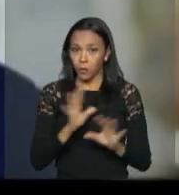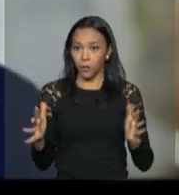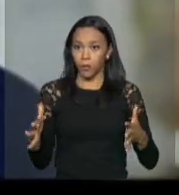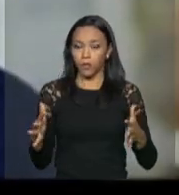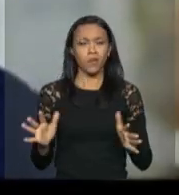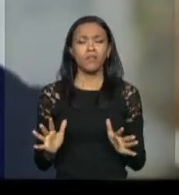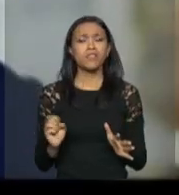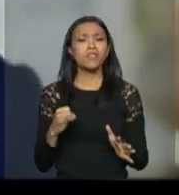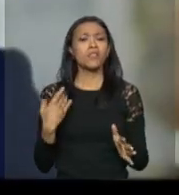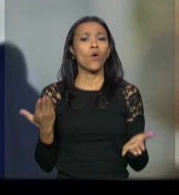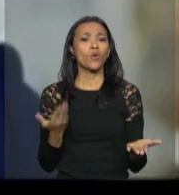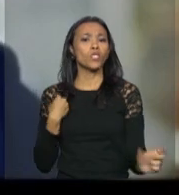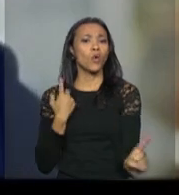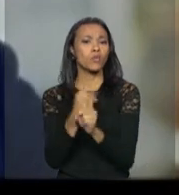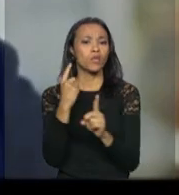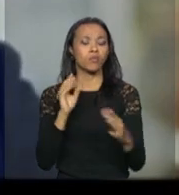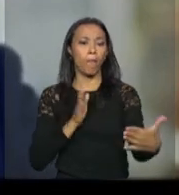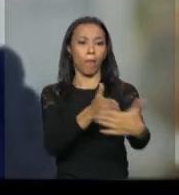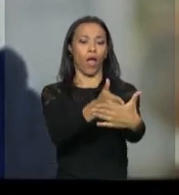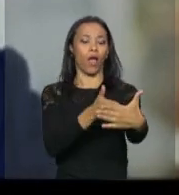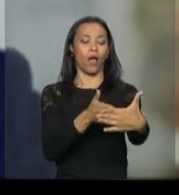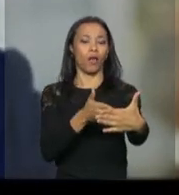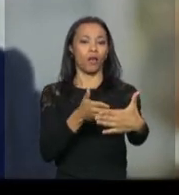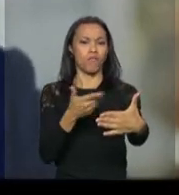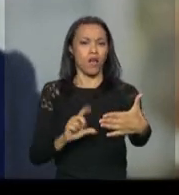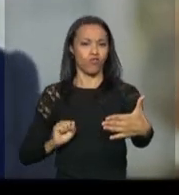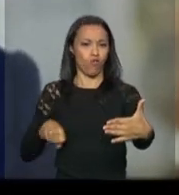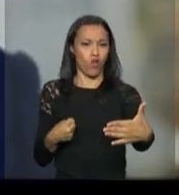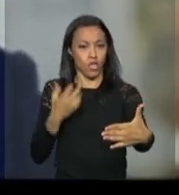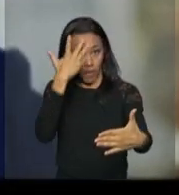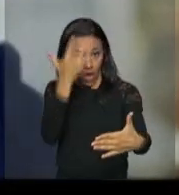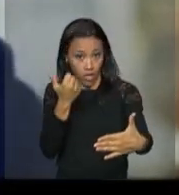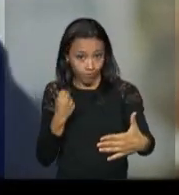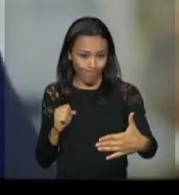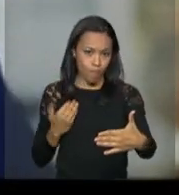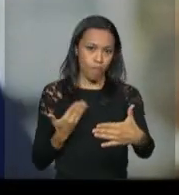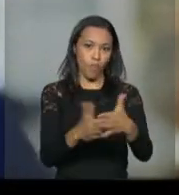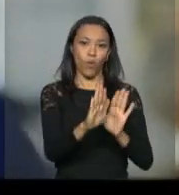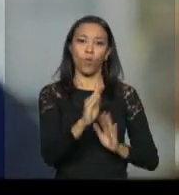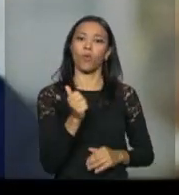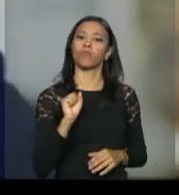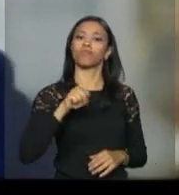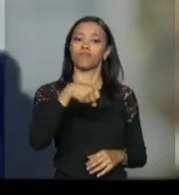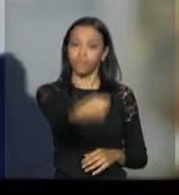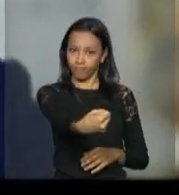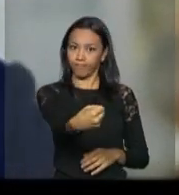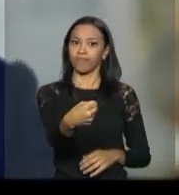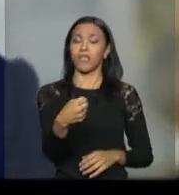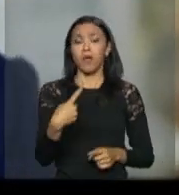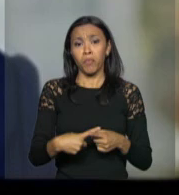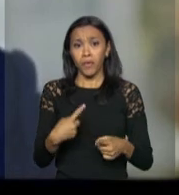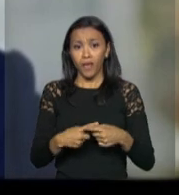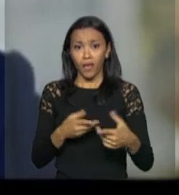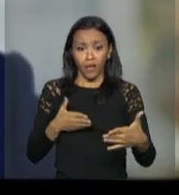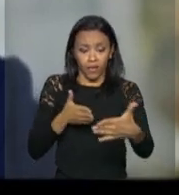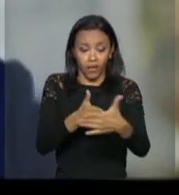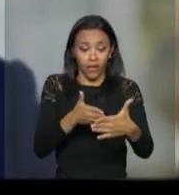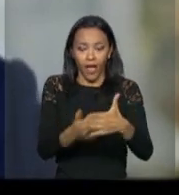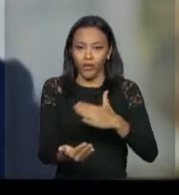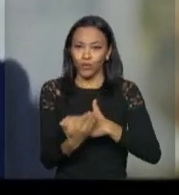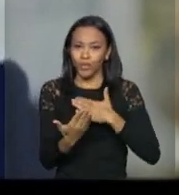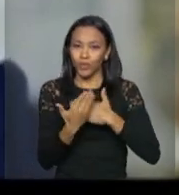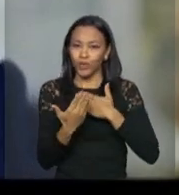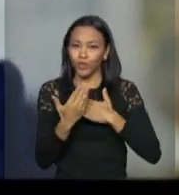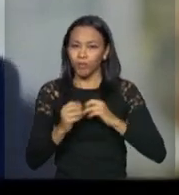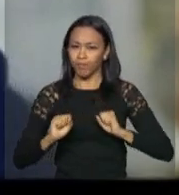encontramos um obstáculo, recomeçamos mais fortes amanhã. Porque, para mim, as dificuldades são fonte de energia e não